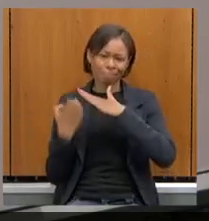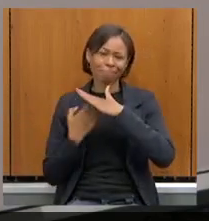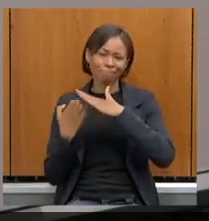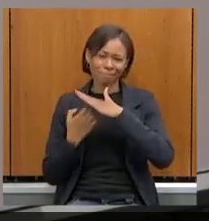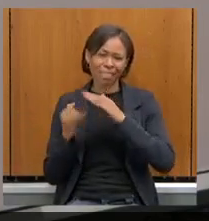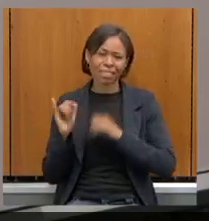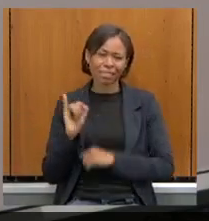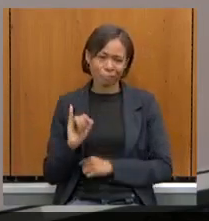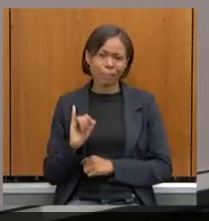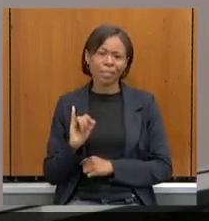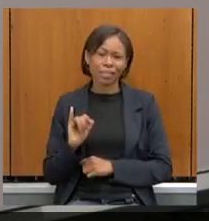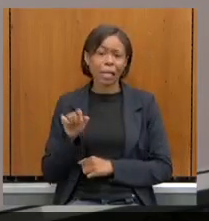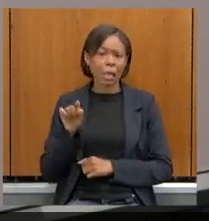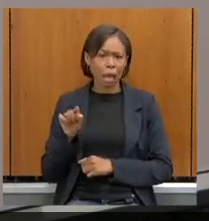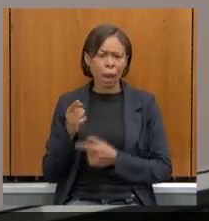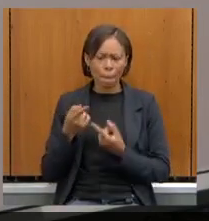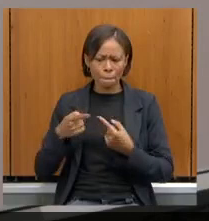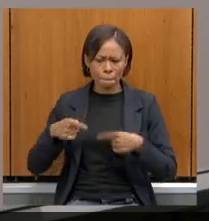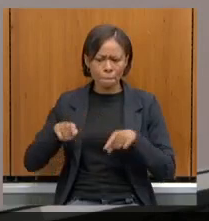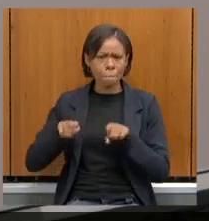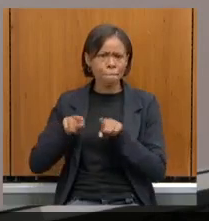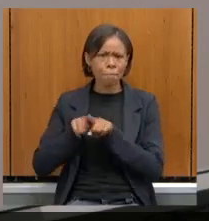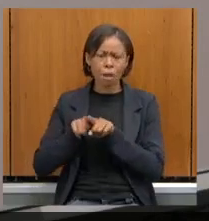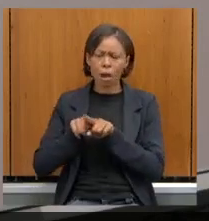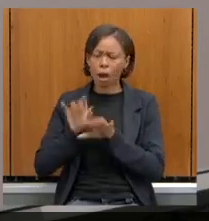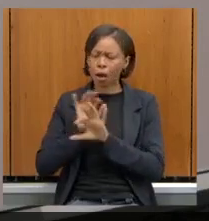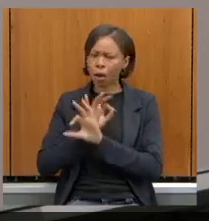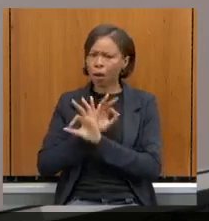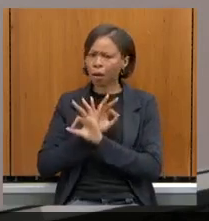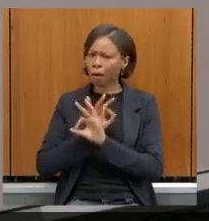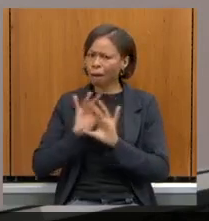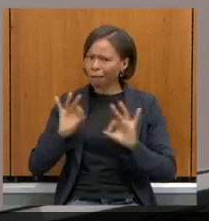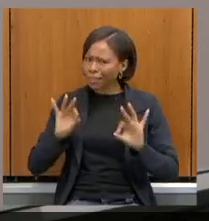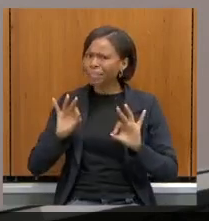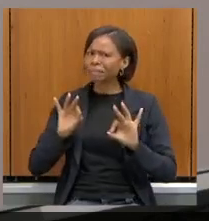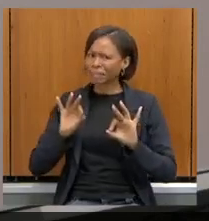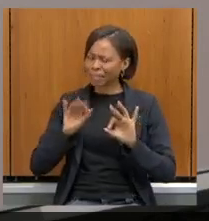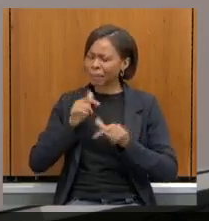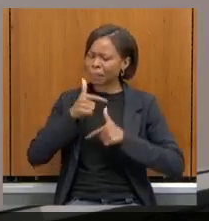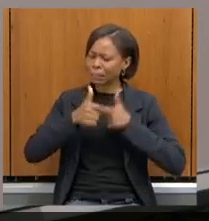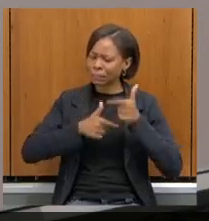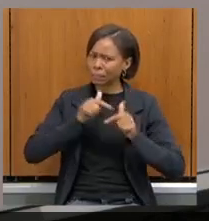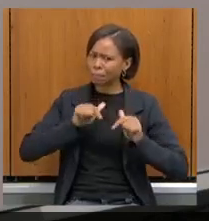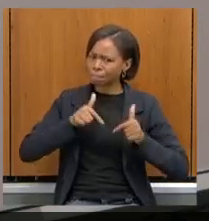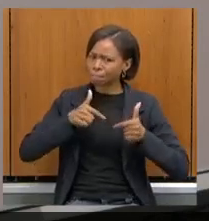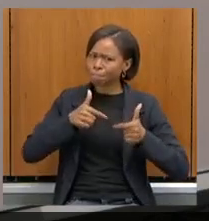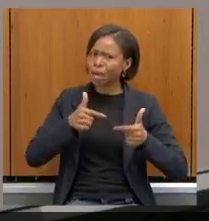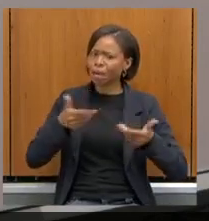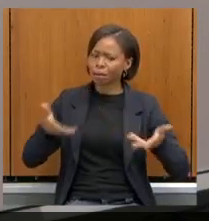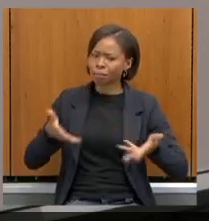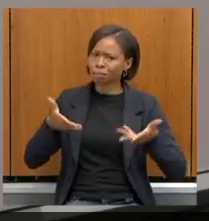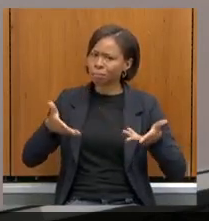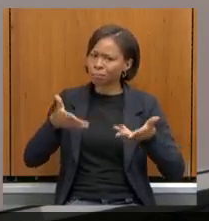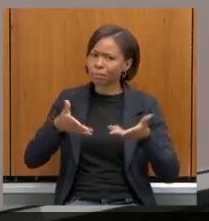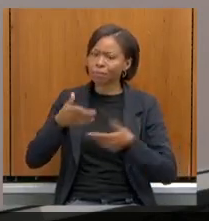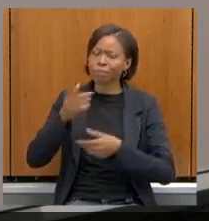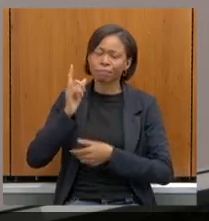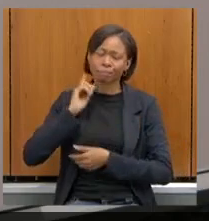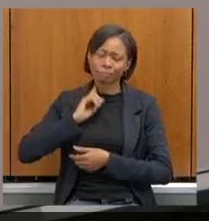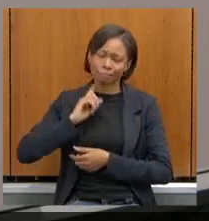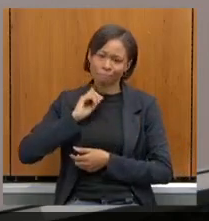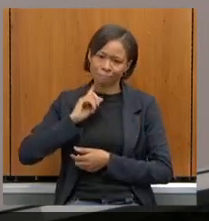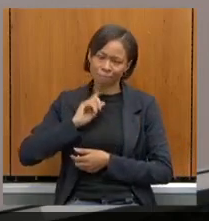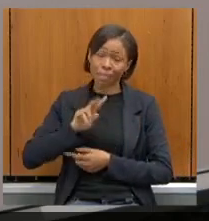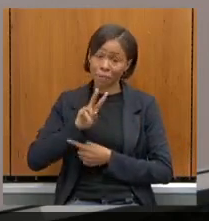parceira imensa nas ações de estruturação da mobilidade em Minas Gerais, da qual vai